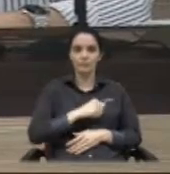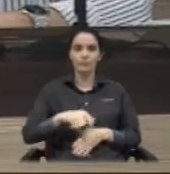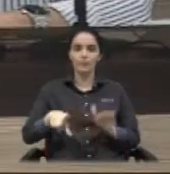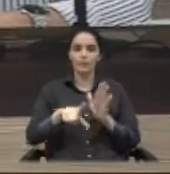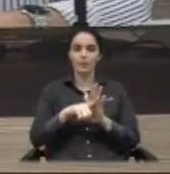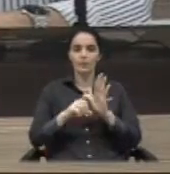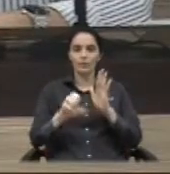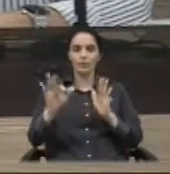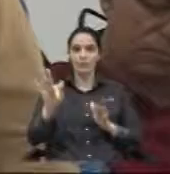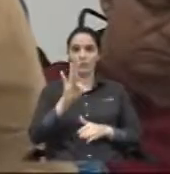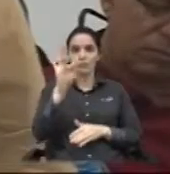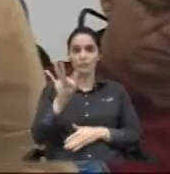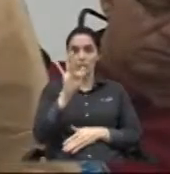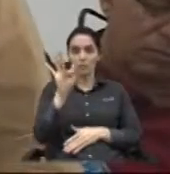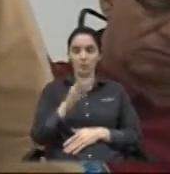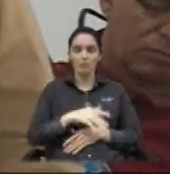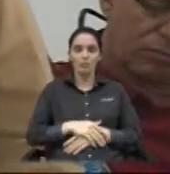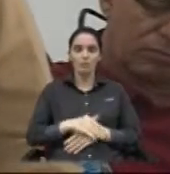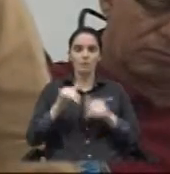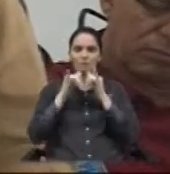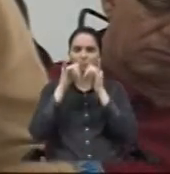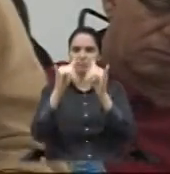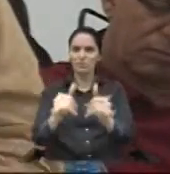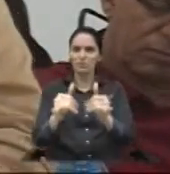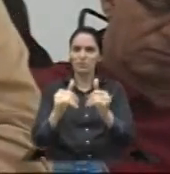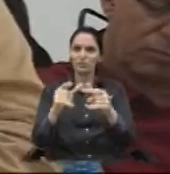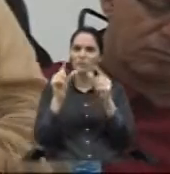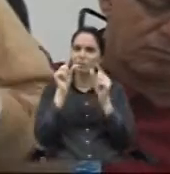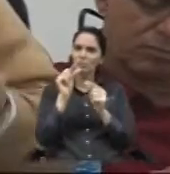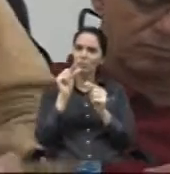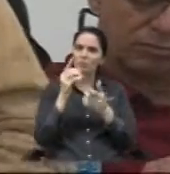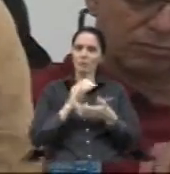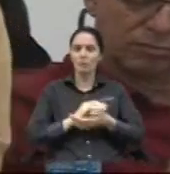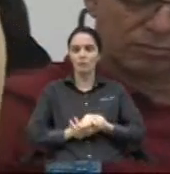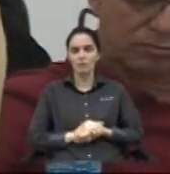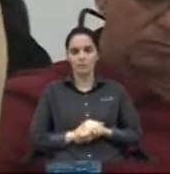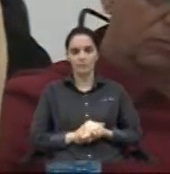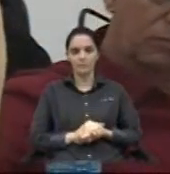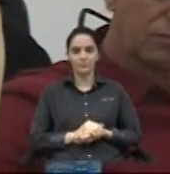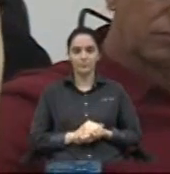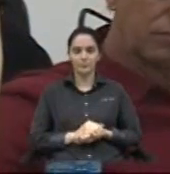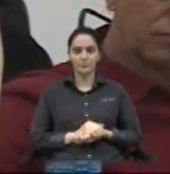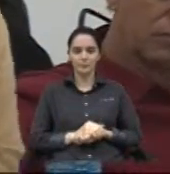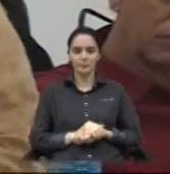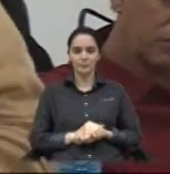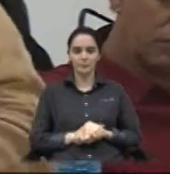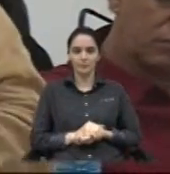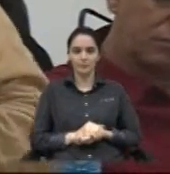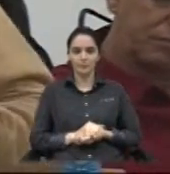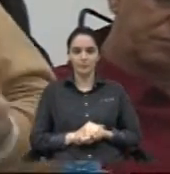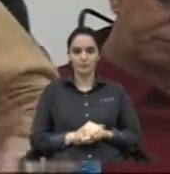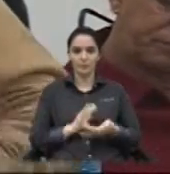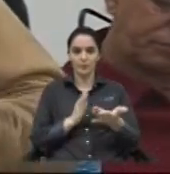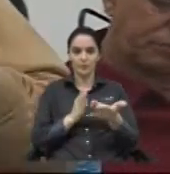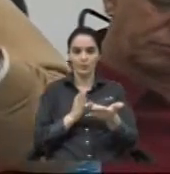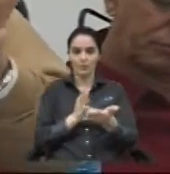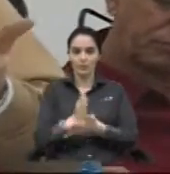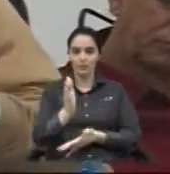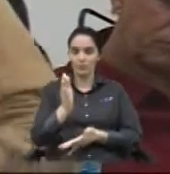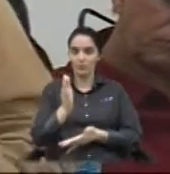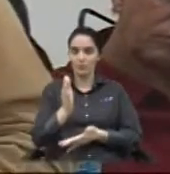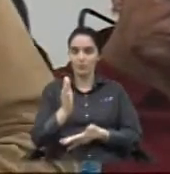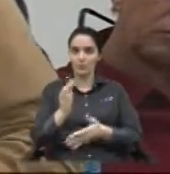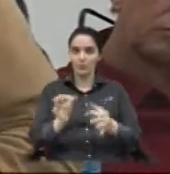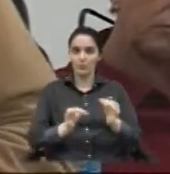No entanto, não se tem uma divulgação tão ampla dela. E com a aprovação desse projeto,